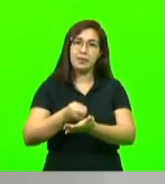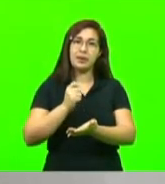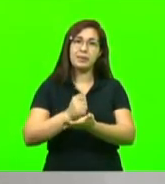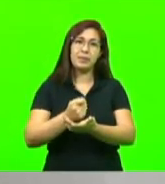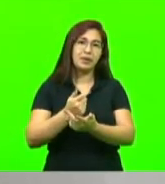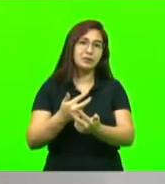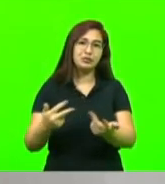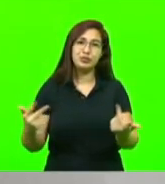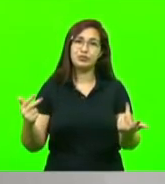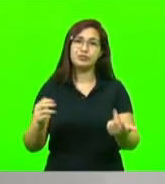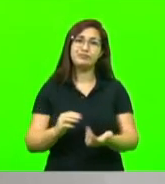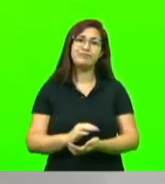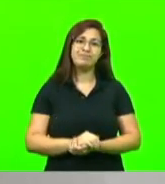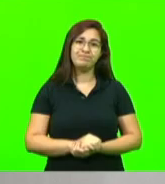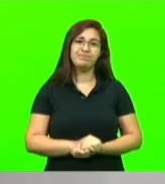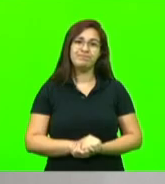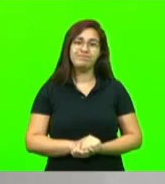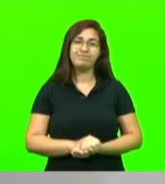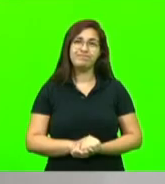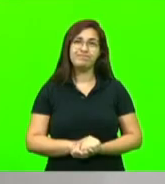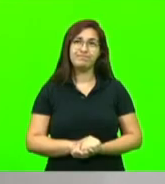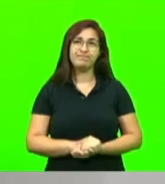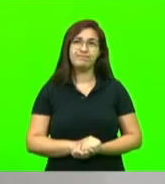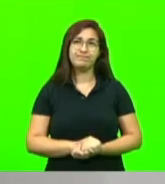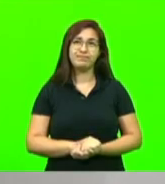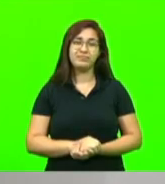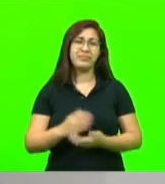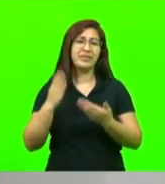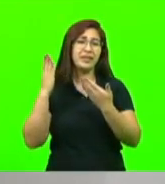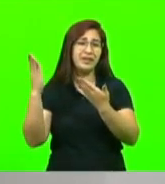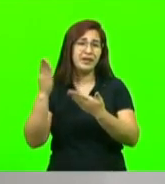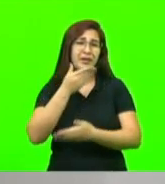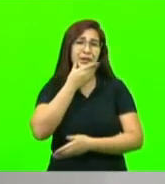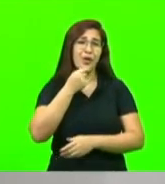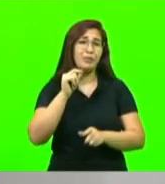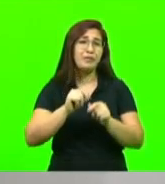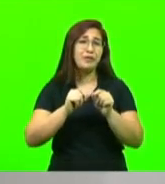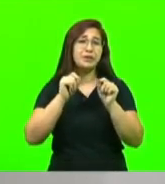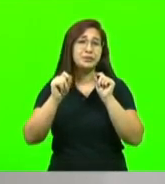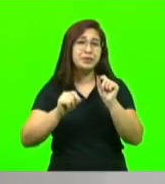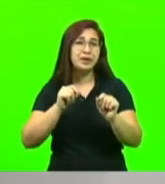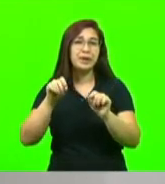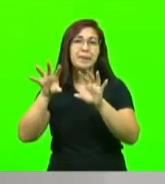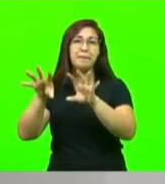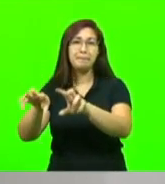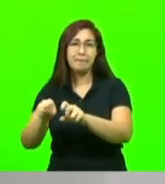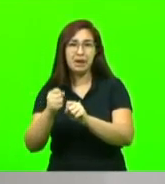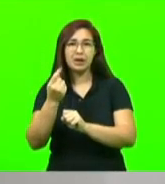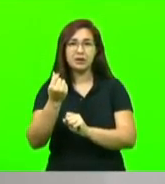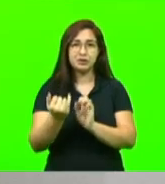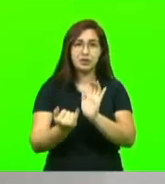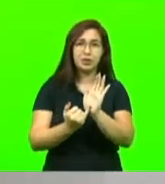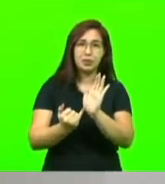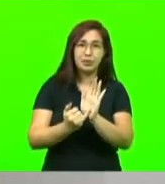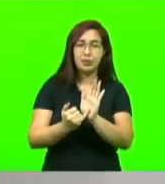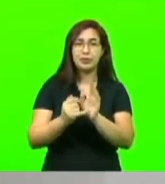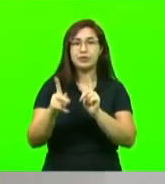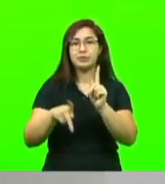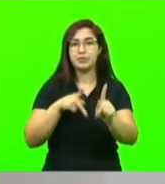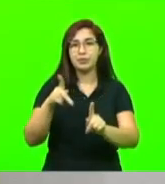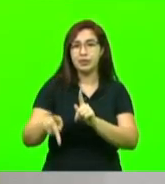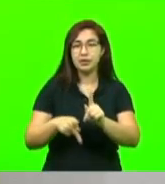as unidades da federação para o Estado de Santa Catarina. E o que que esse sujeito faz? Pega o dinheiro de imposto do catarinense, pega